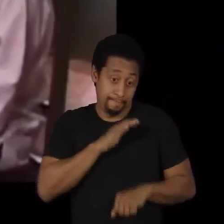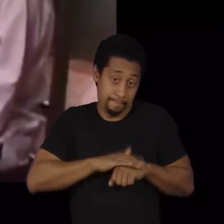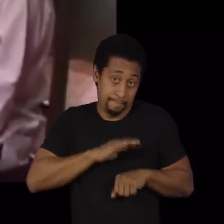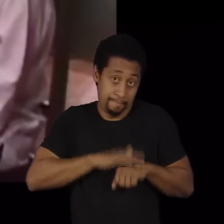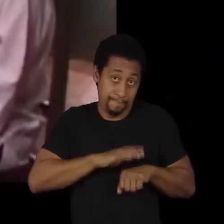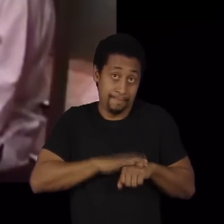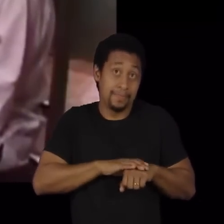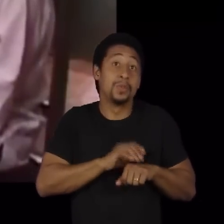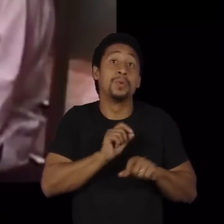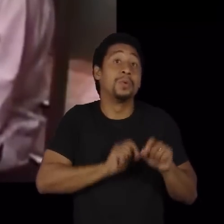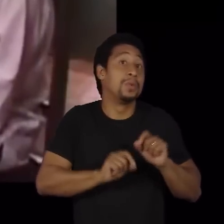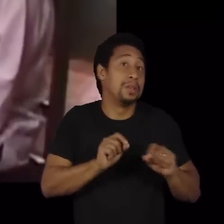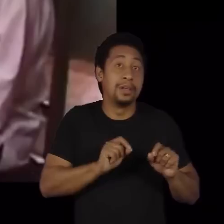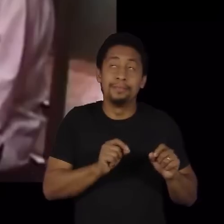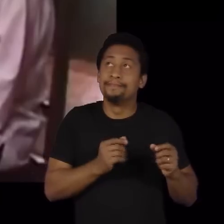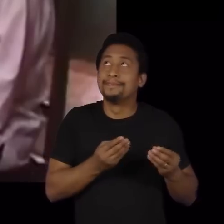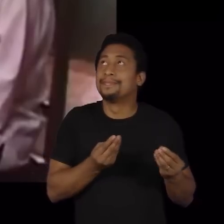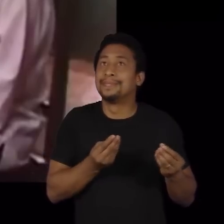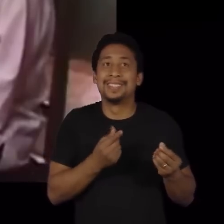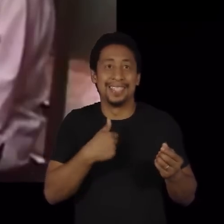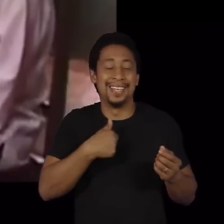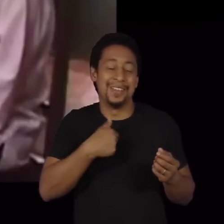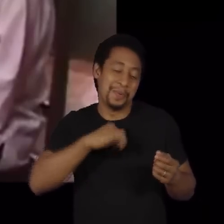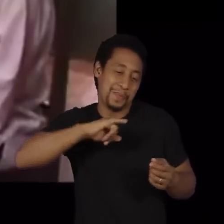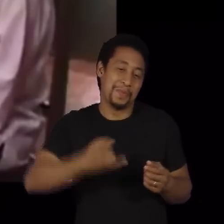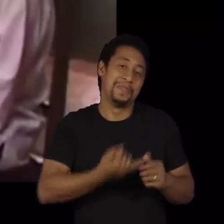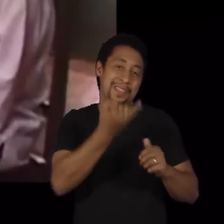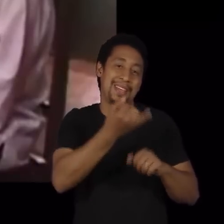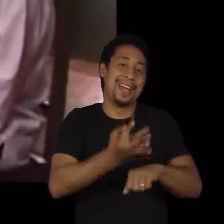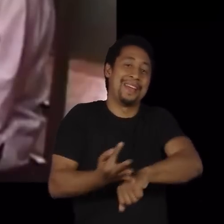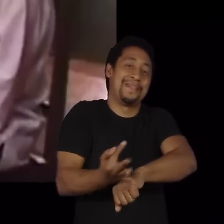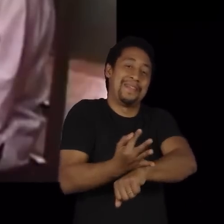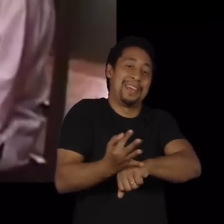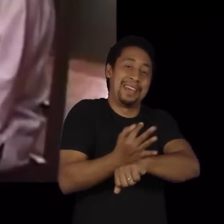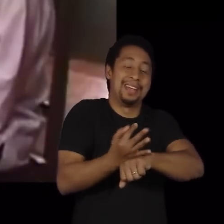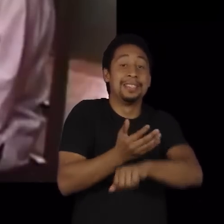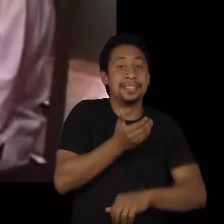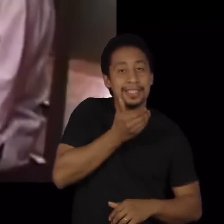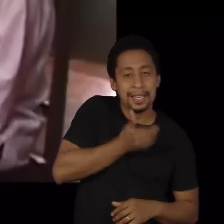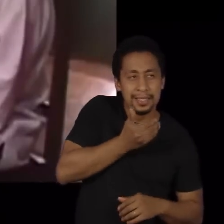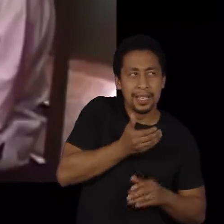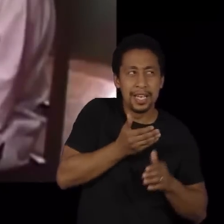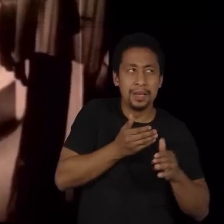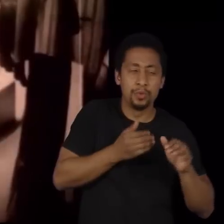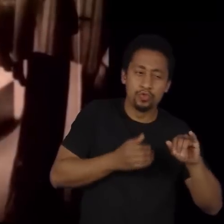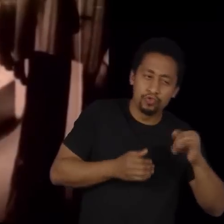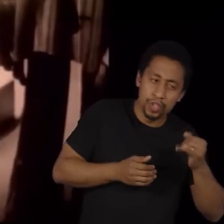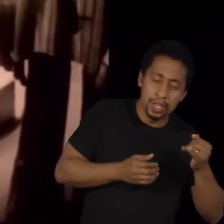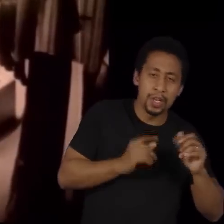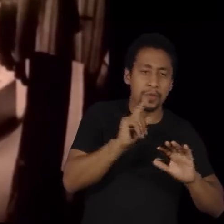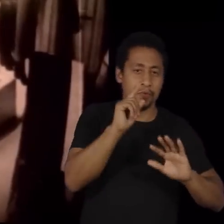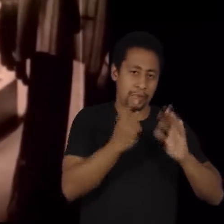o colégio de aplicação. Então eu fiz nas férias de dezembro, janeiro e fevereiro.